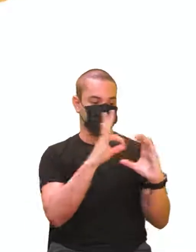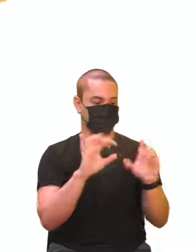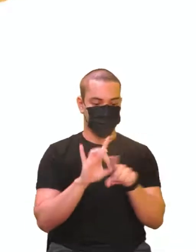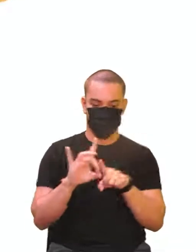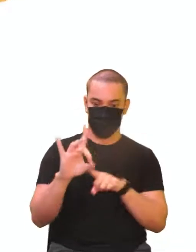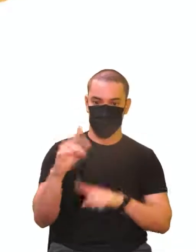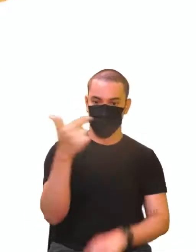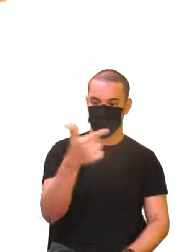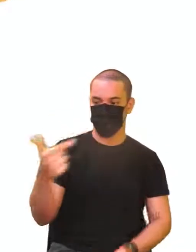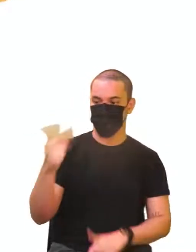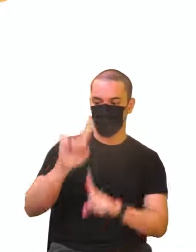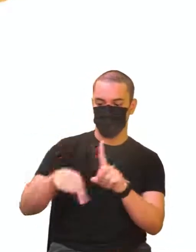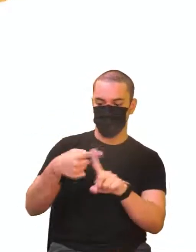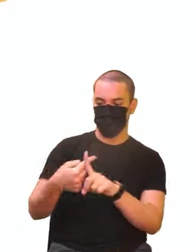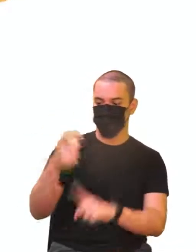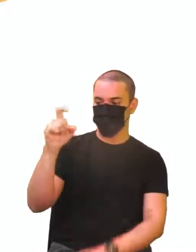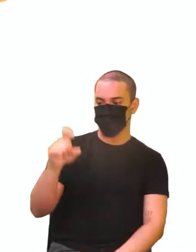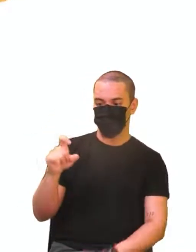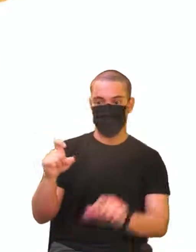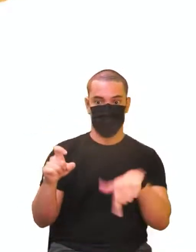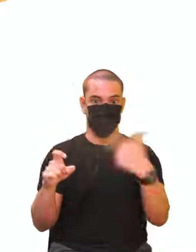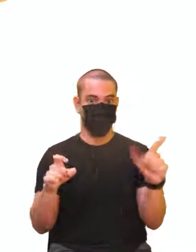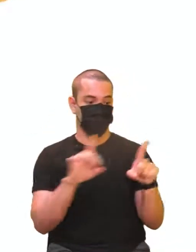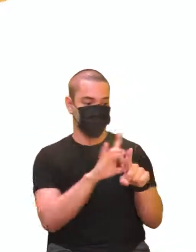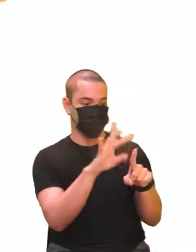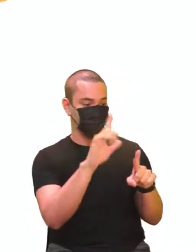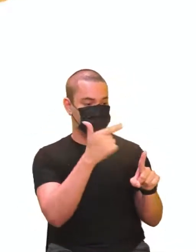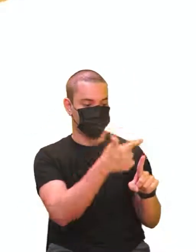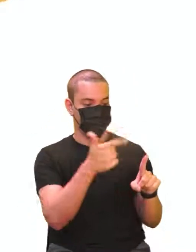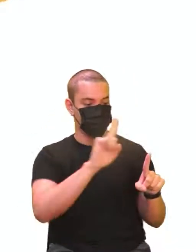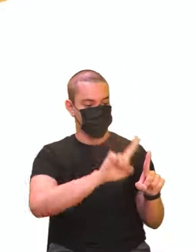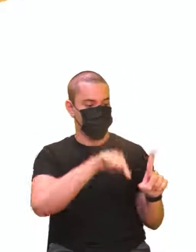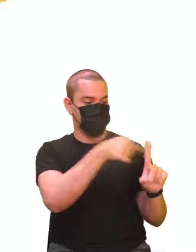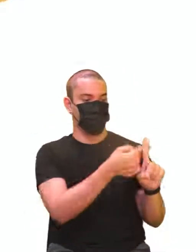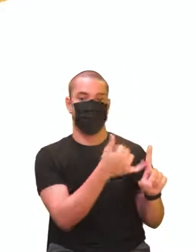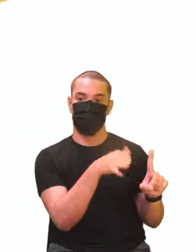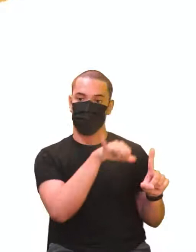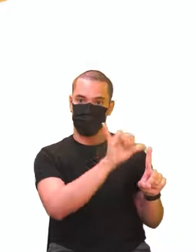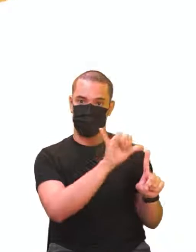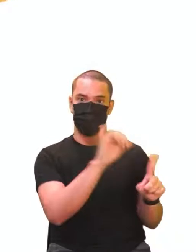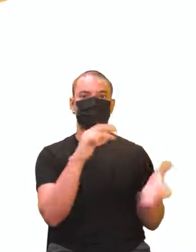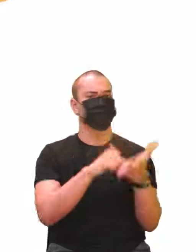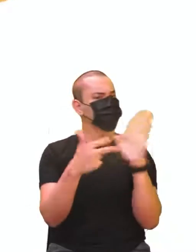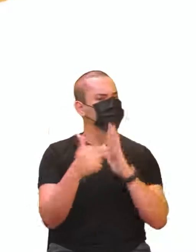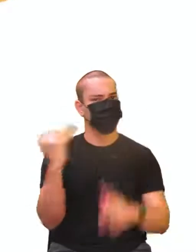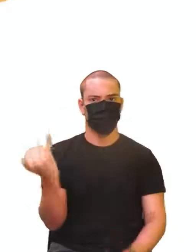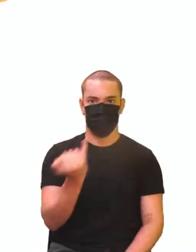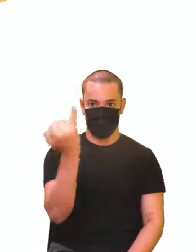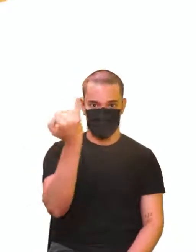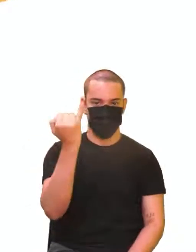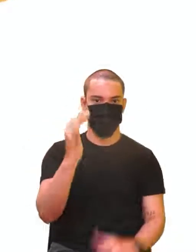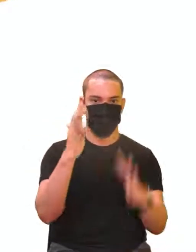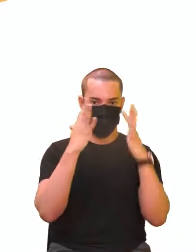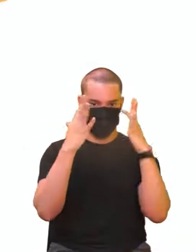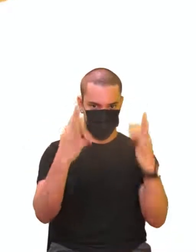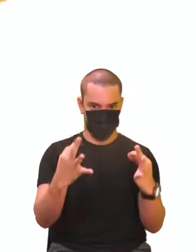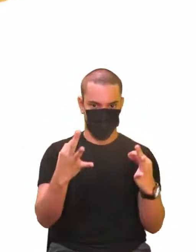22 mais o X e tem espermatozoides que tem 22 mais Y. Né? Um ponto muito importante, olha para